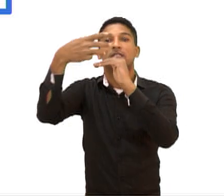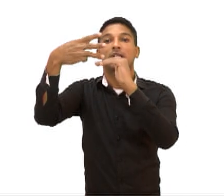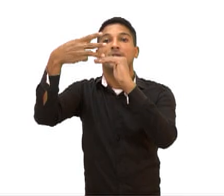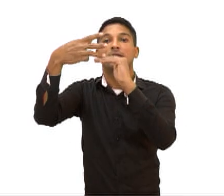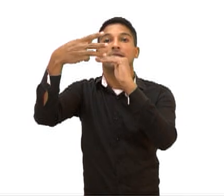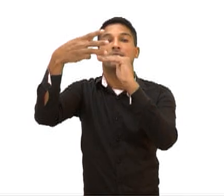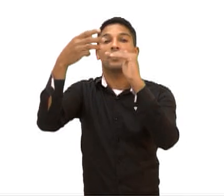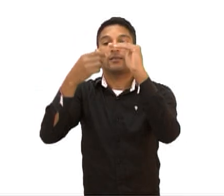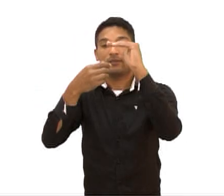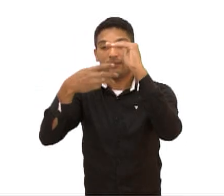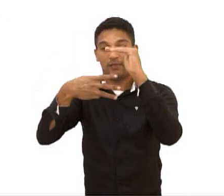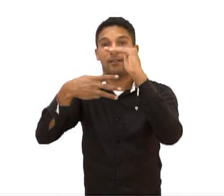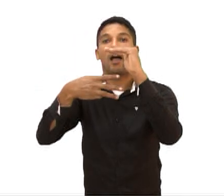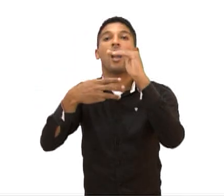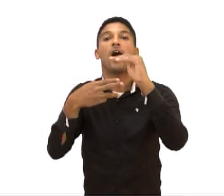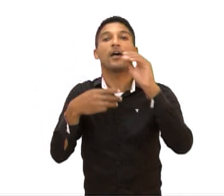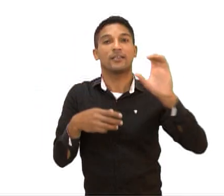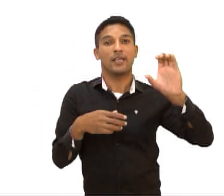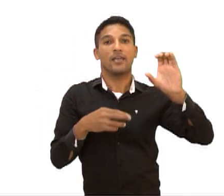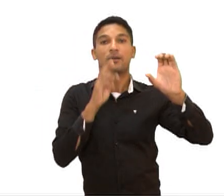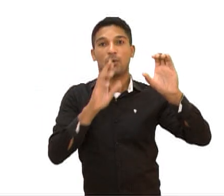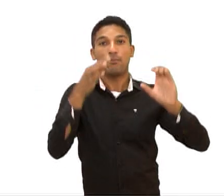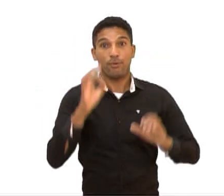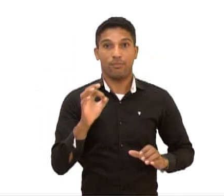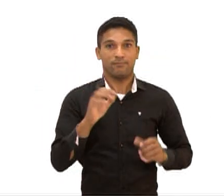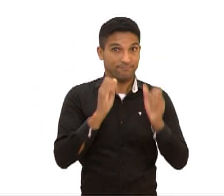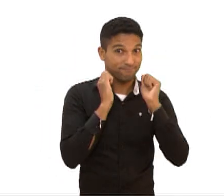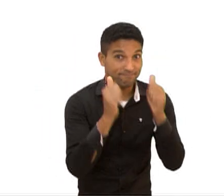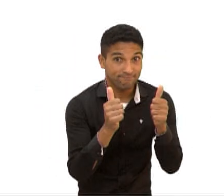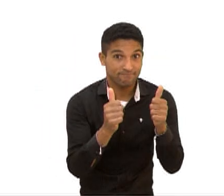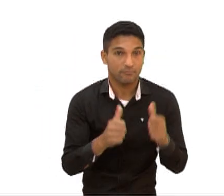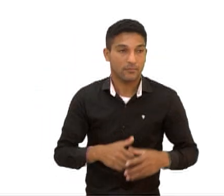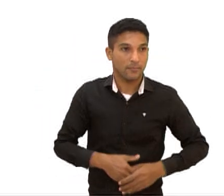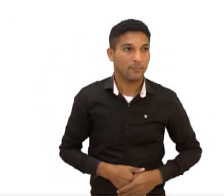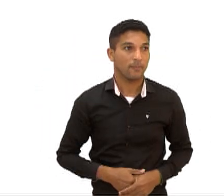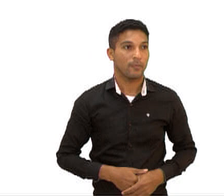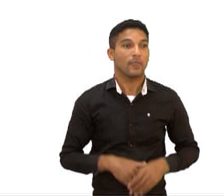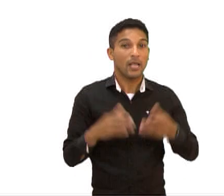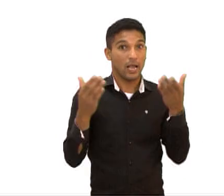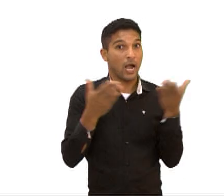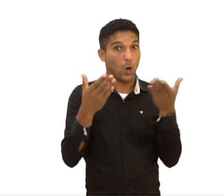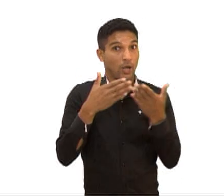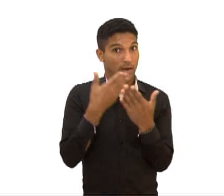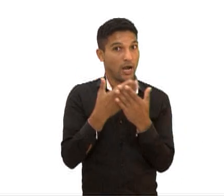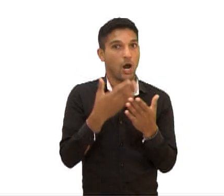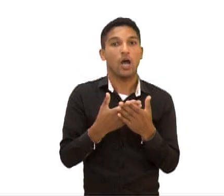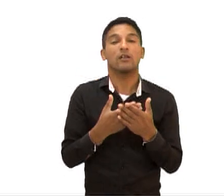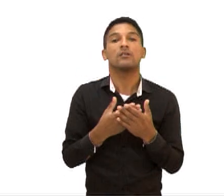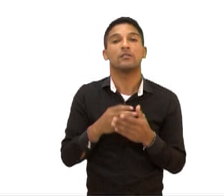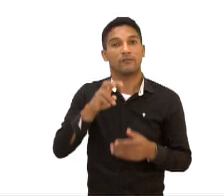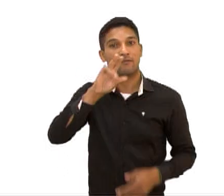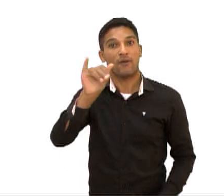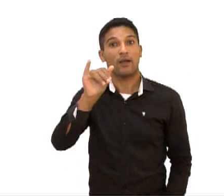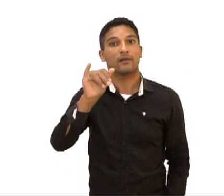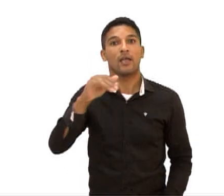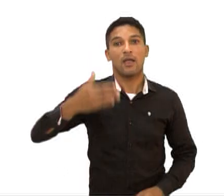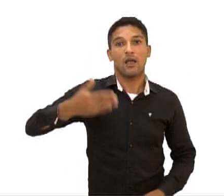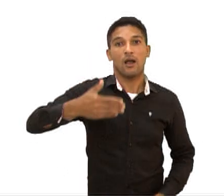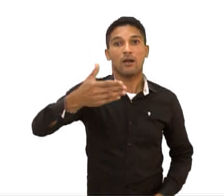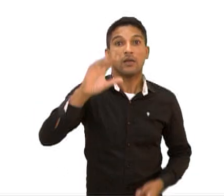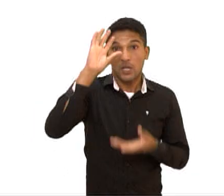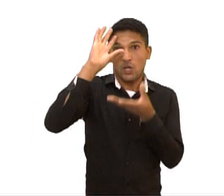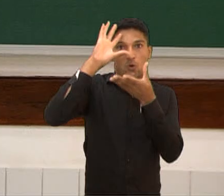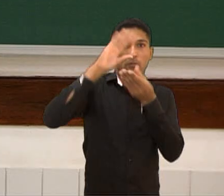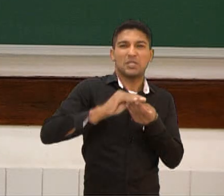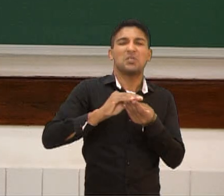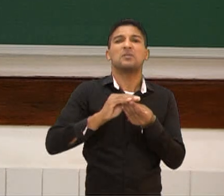Muito bem? Então, vamos agora para a nossa aula de hoje, compreendendo um pouco mais essa ideia de fração